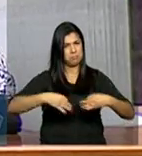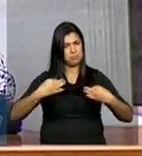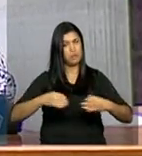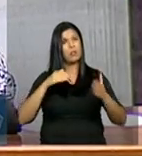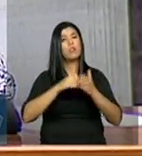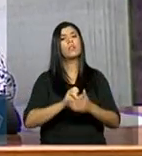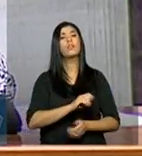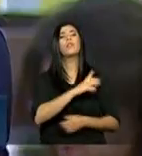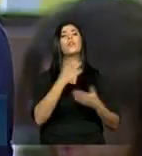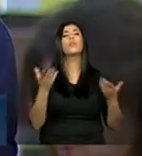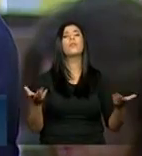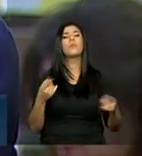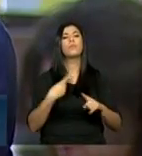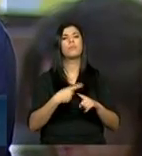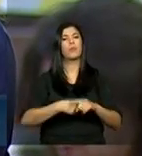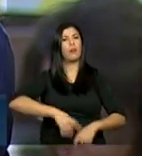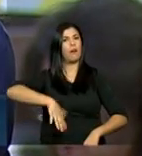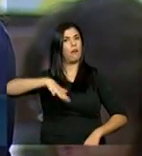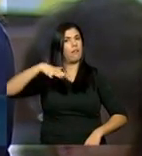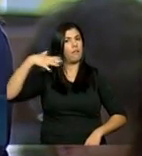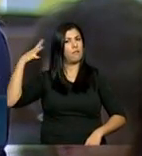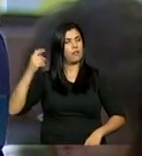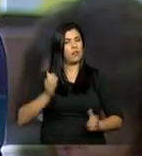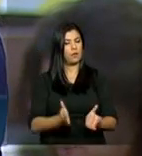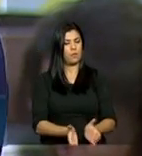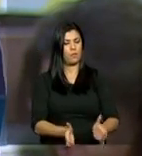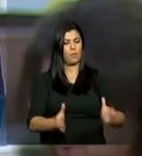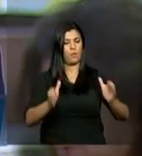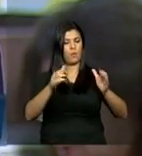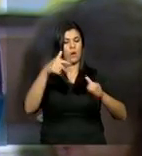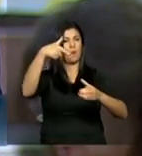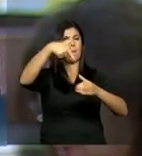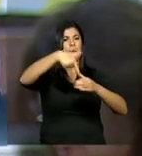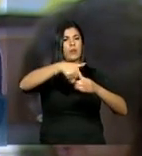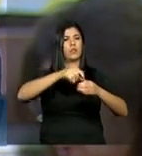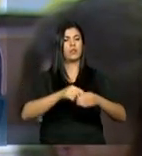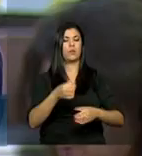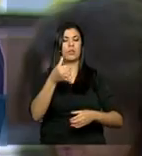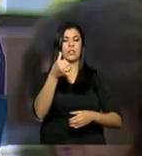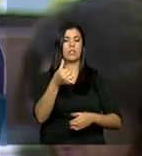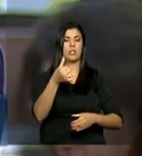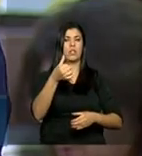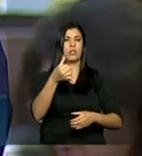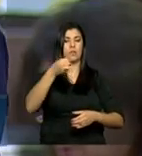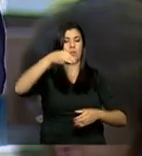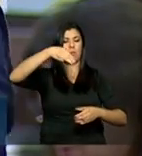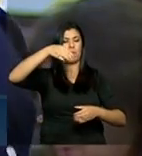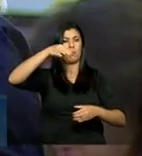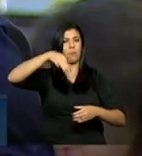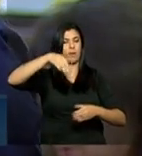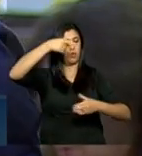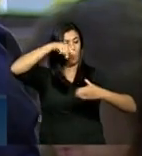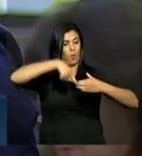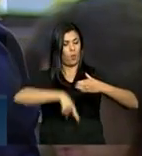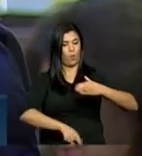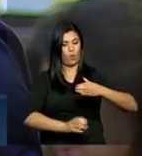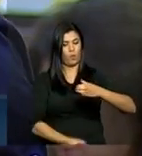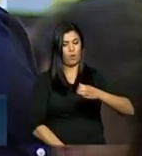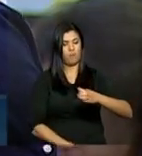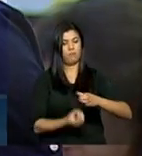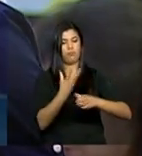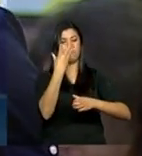Já que é caro tirar o barril do petróleo lá de 6 mil metros do petróleo, e como é que vai ficar